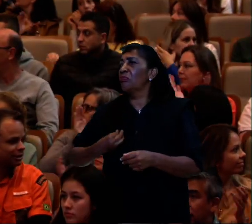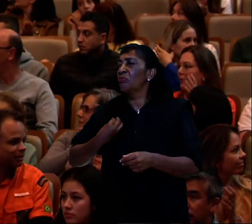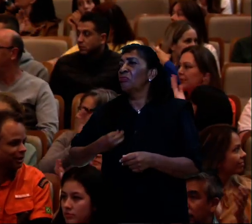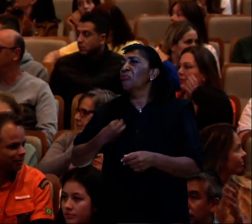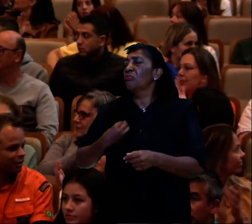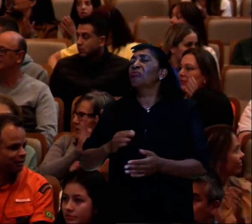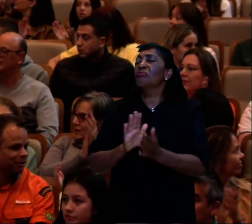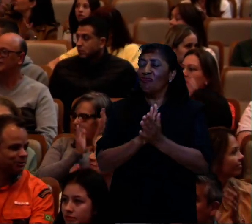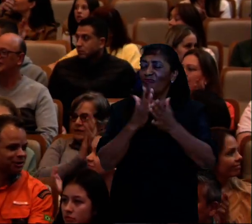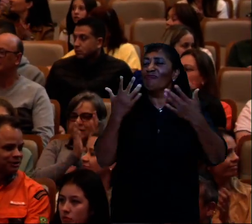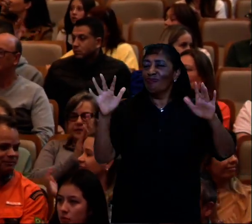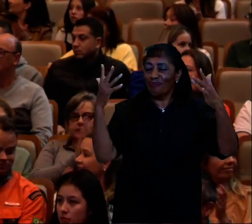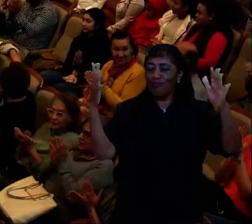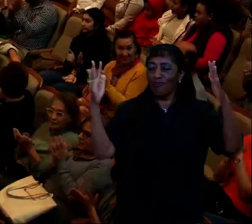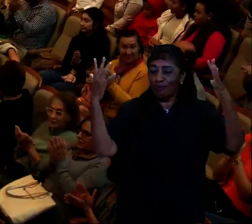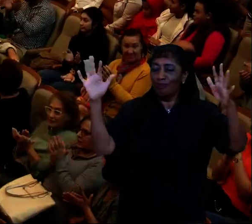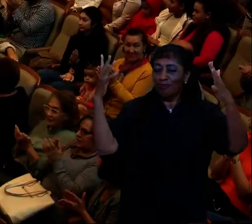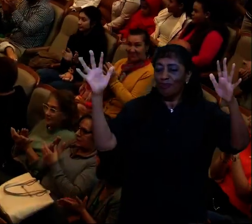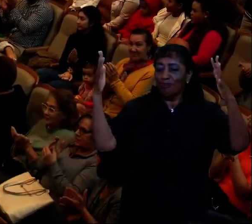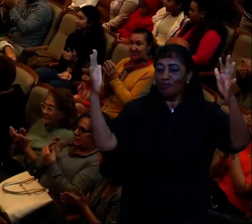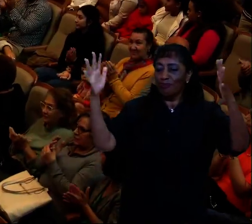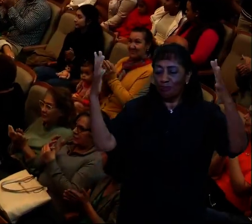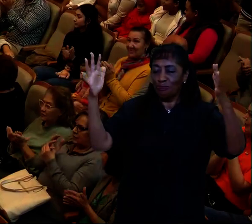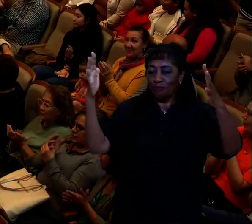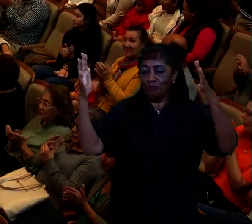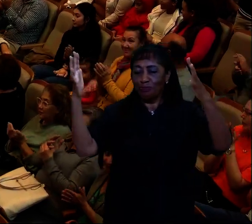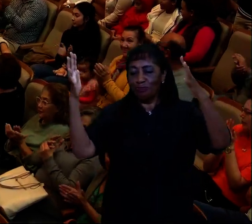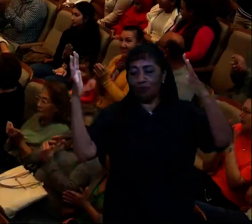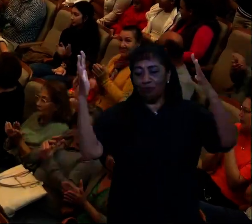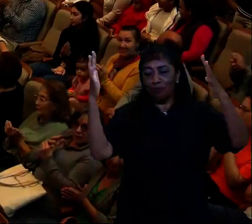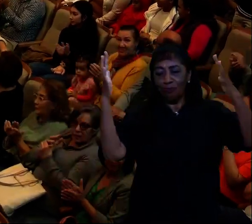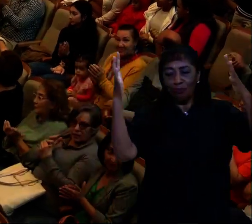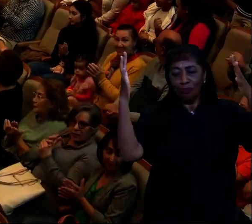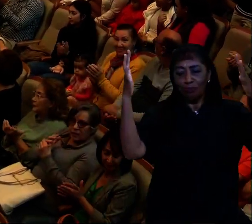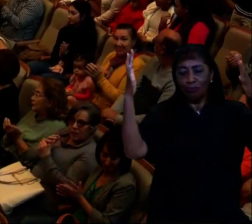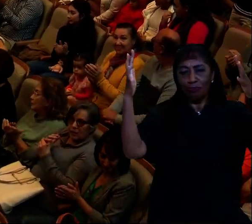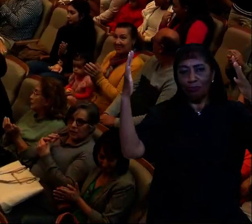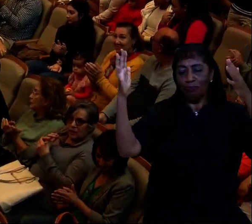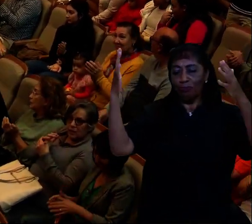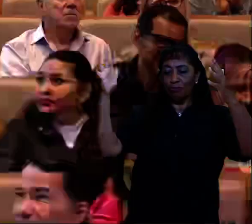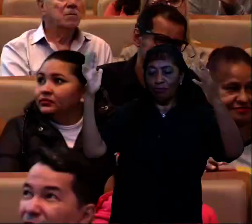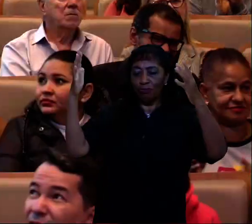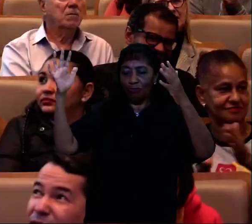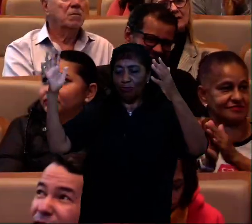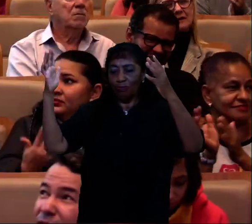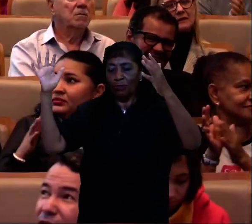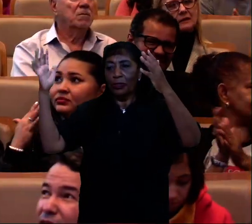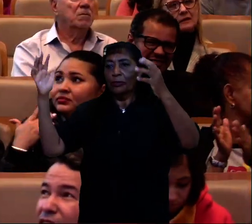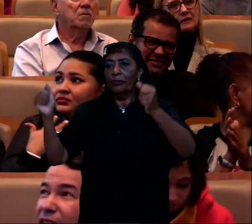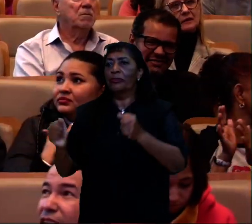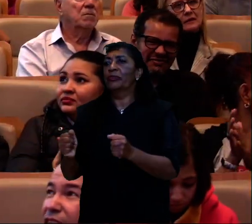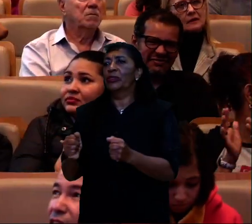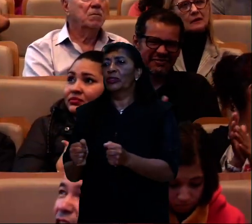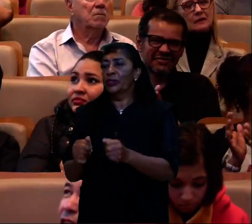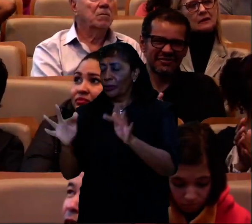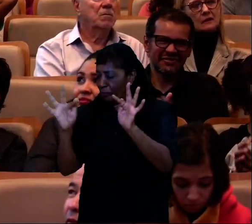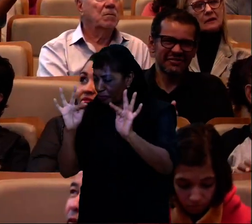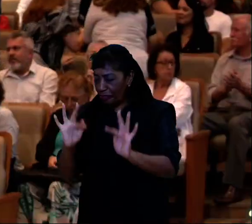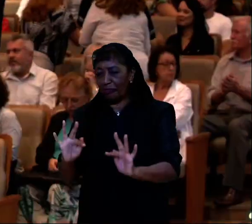aí, querido. Bênção, viu? Recebê-los aqui. Que alegria, que o Senhor possa